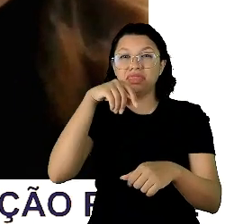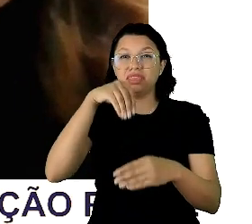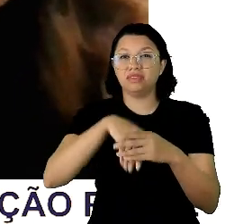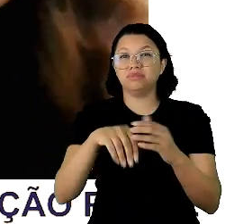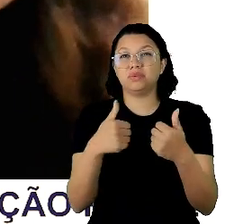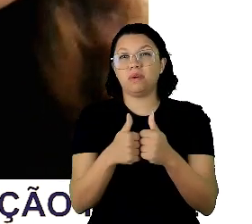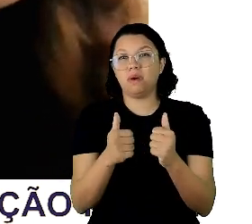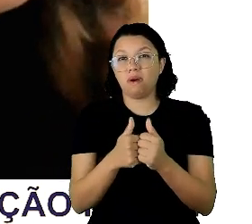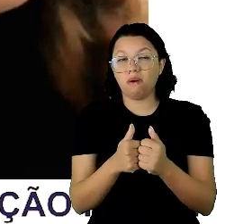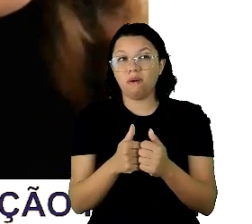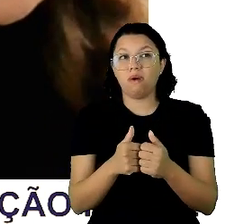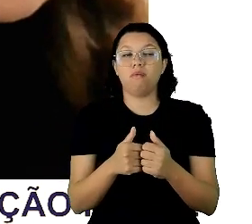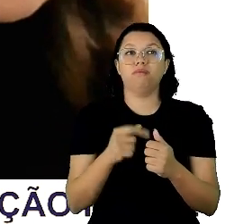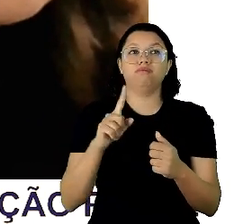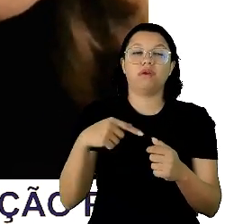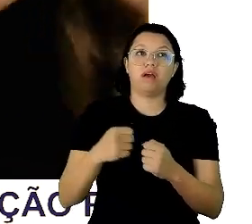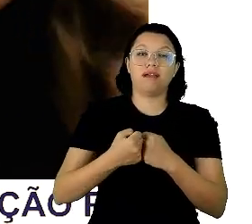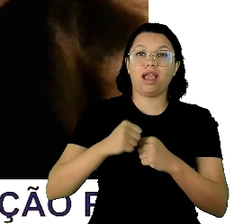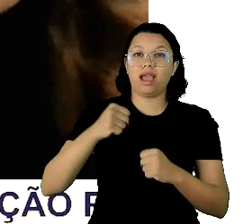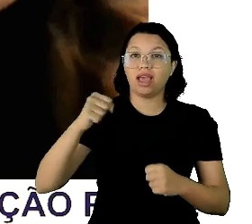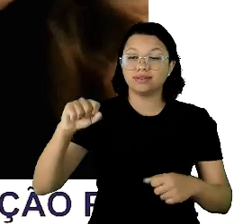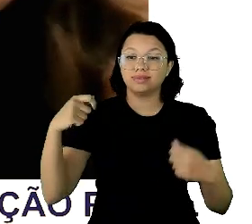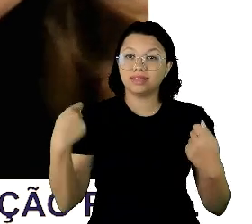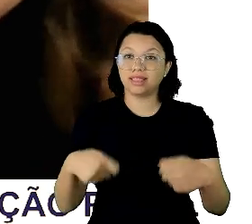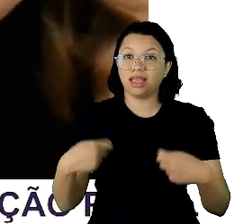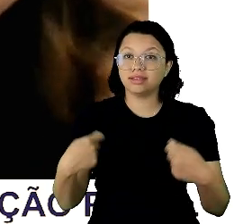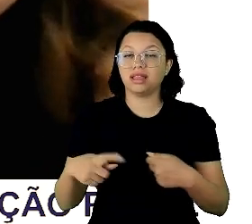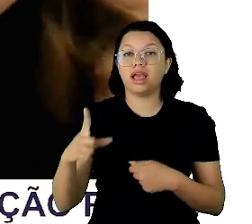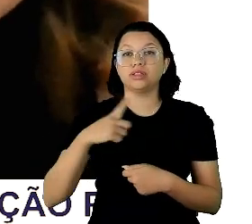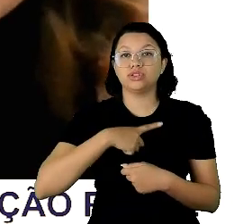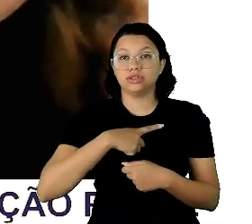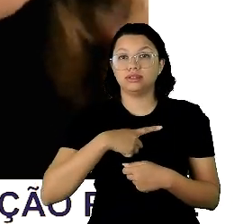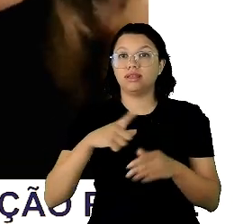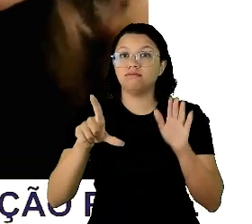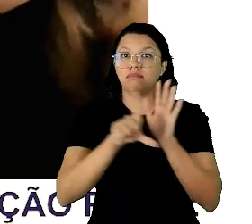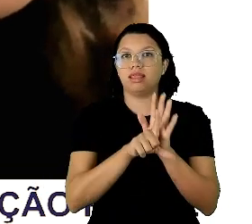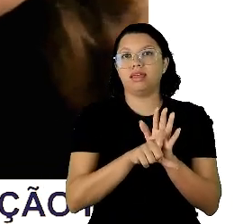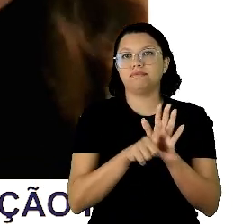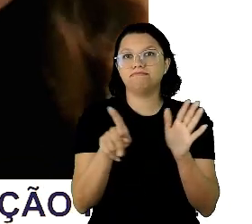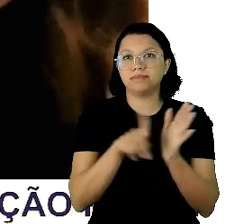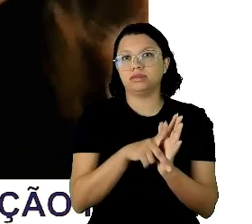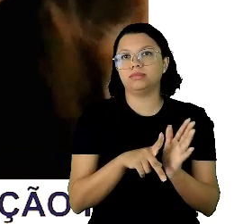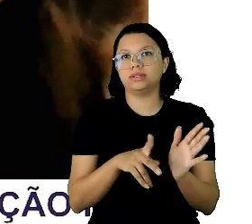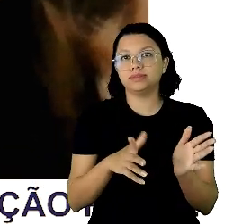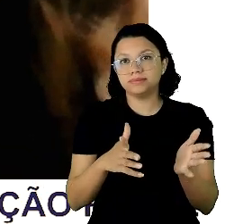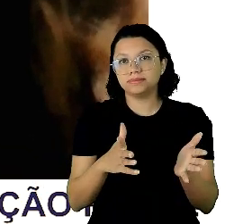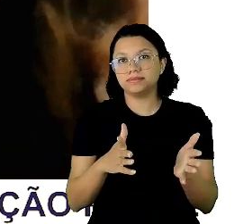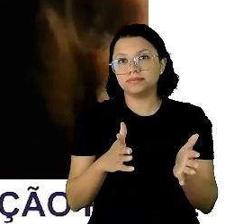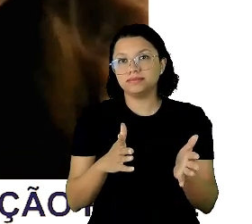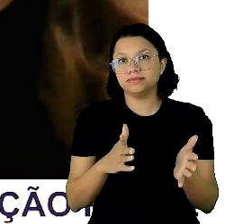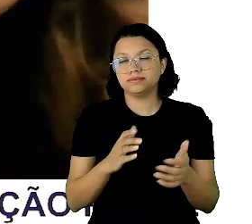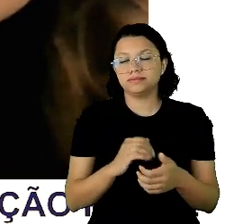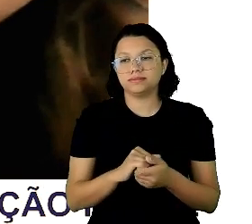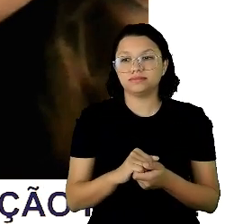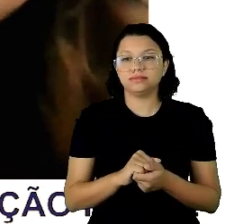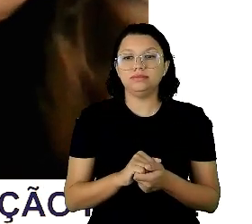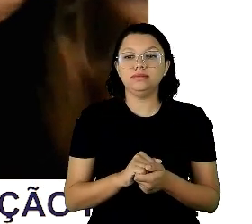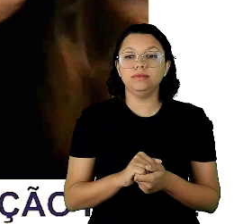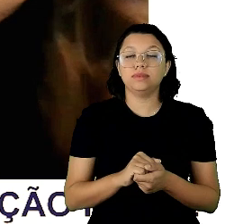e a necessidade de ter uma lei, né? De ter uma lei que